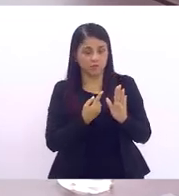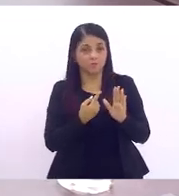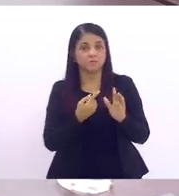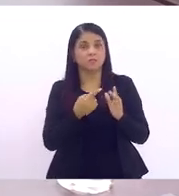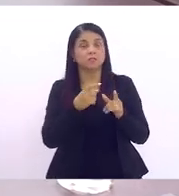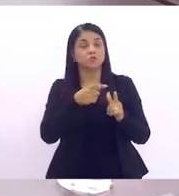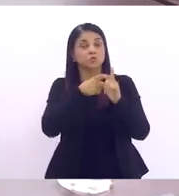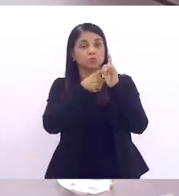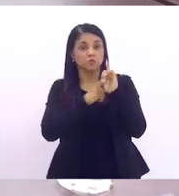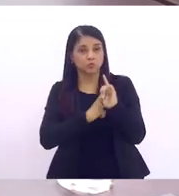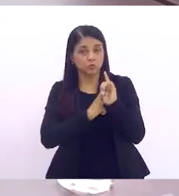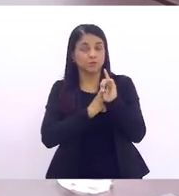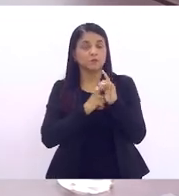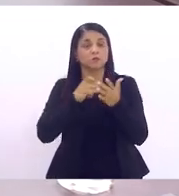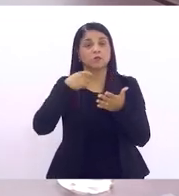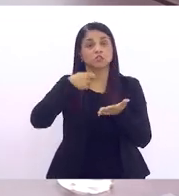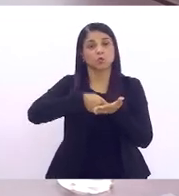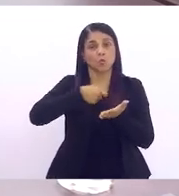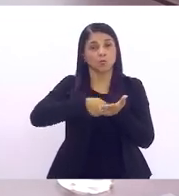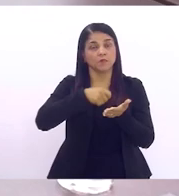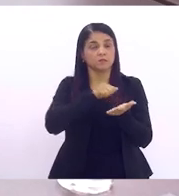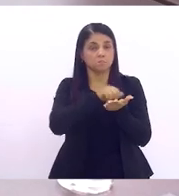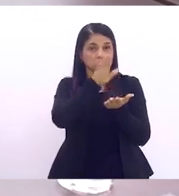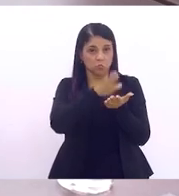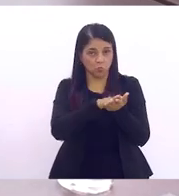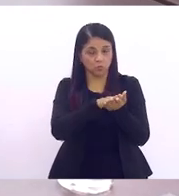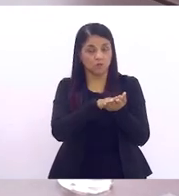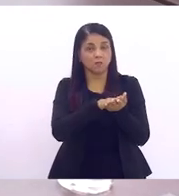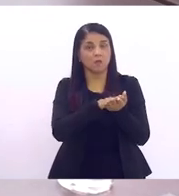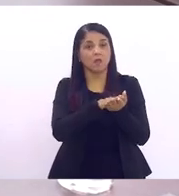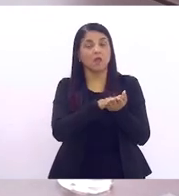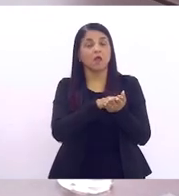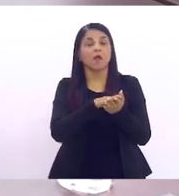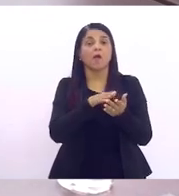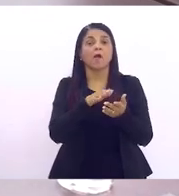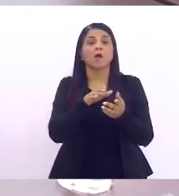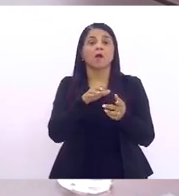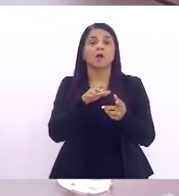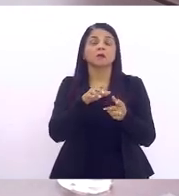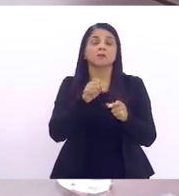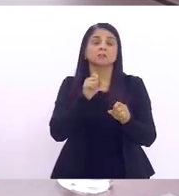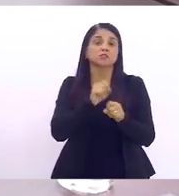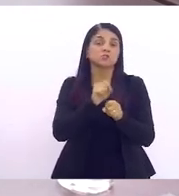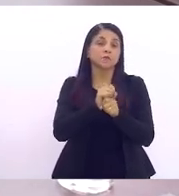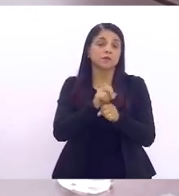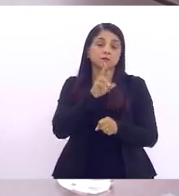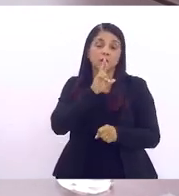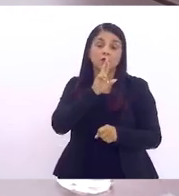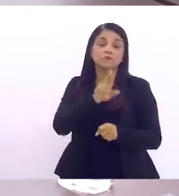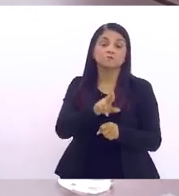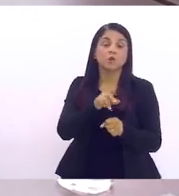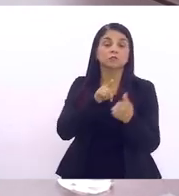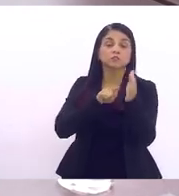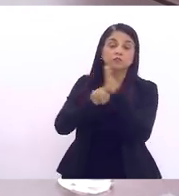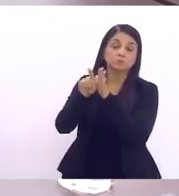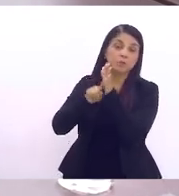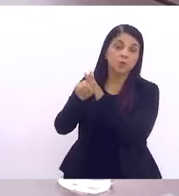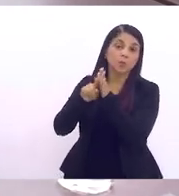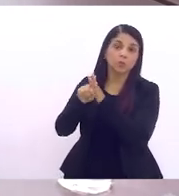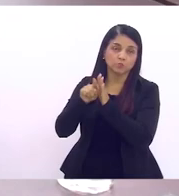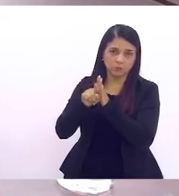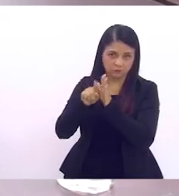suspensão dessas cobranças dessas multas enquanto essas respostas e esses questionamentos todos que foram apresentados